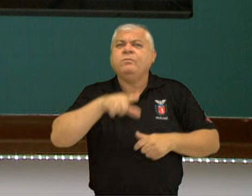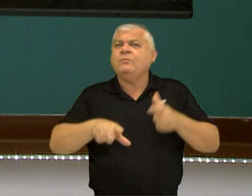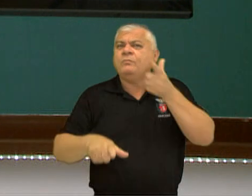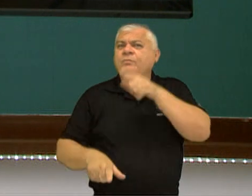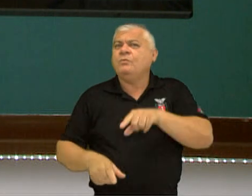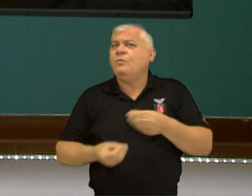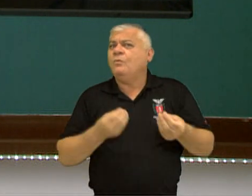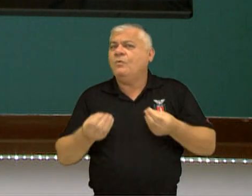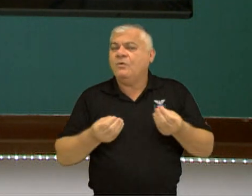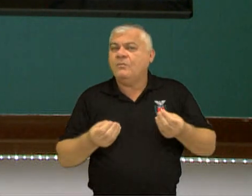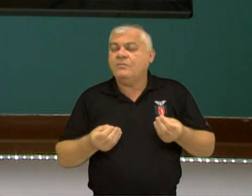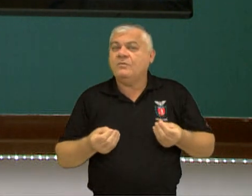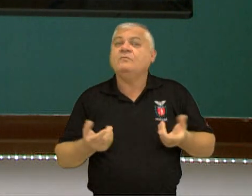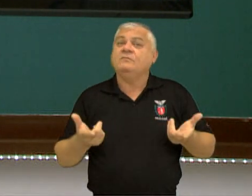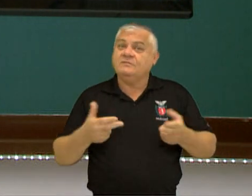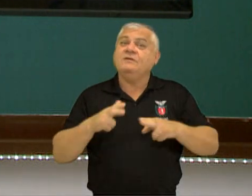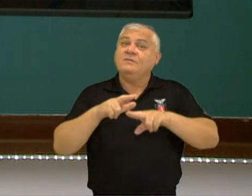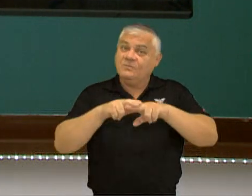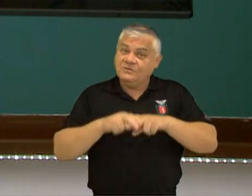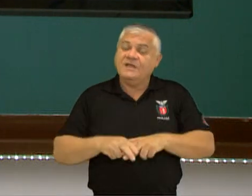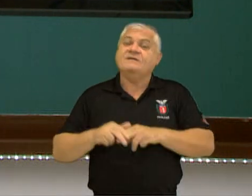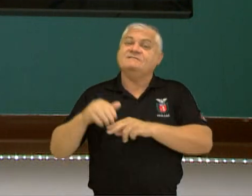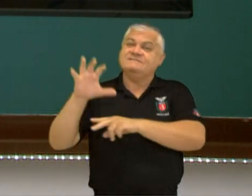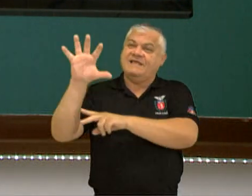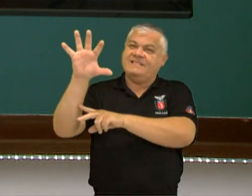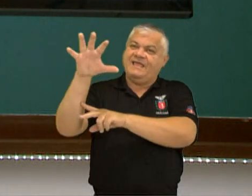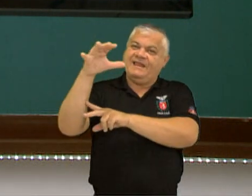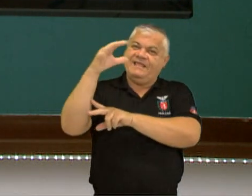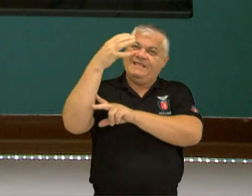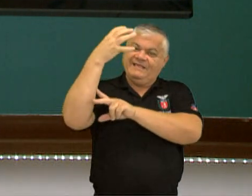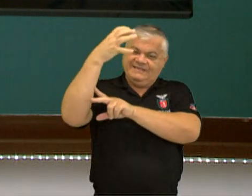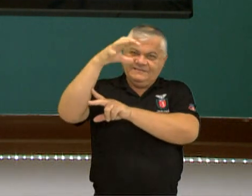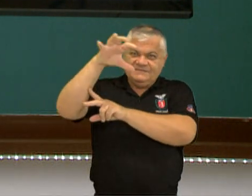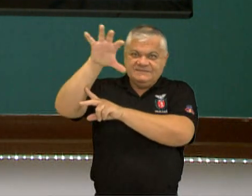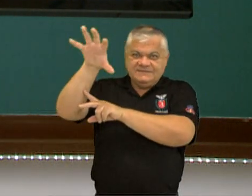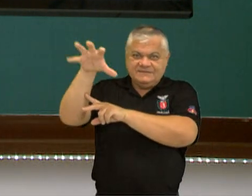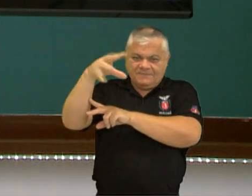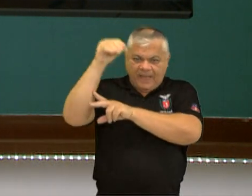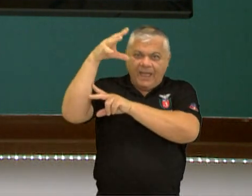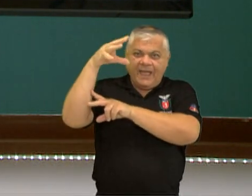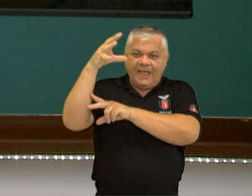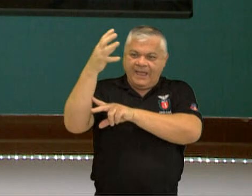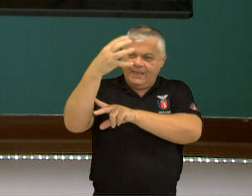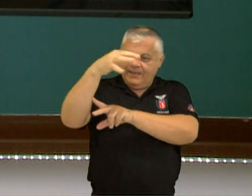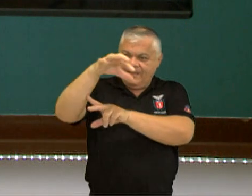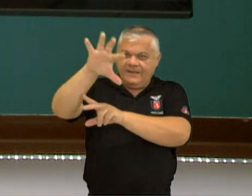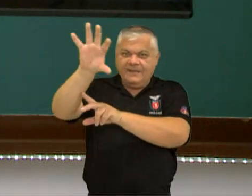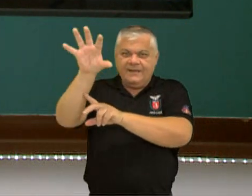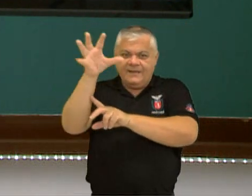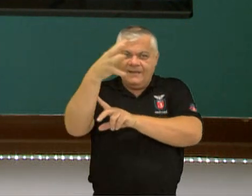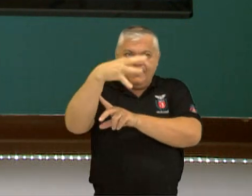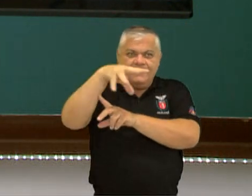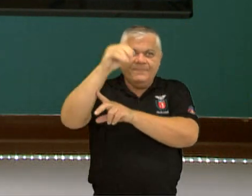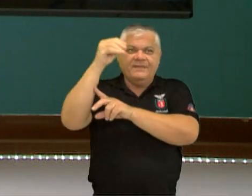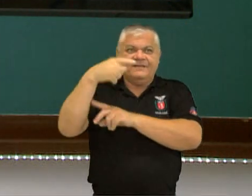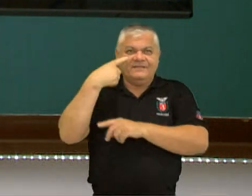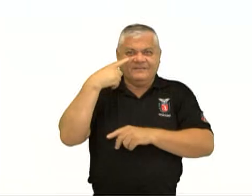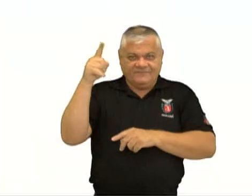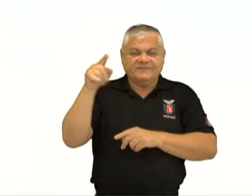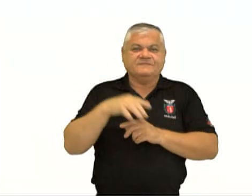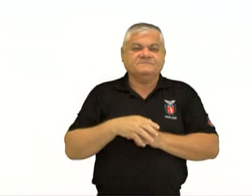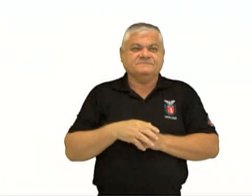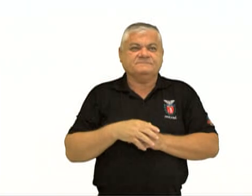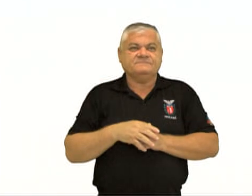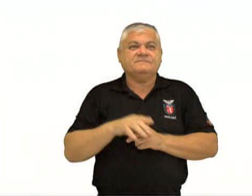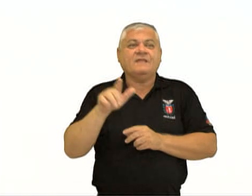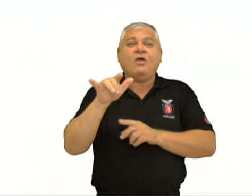meio dos satélites. E aqui nós temos o exemplo, ó. Olhando do lado direito da sua tela, você vai ver um